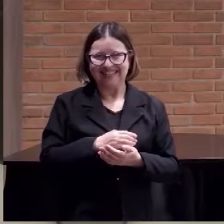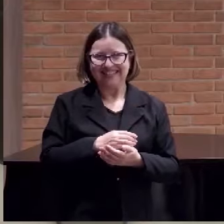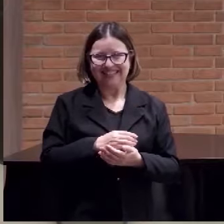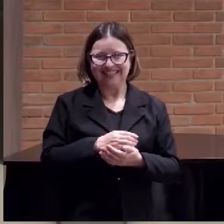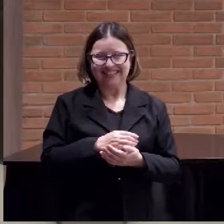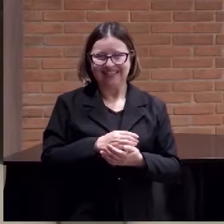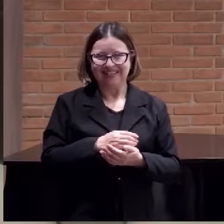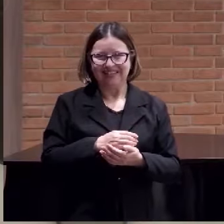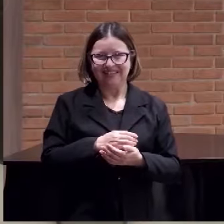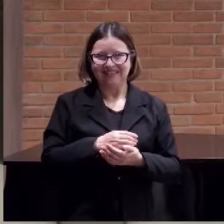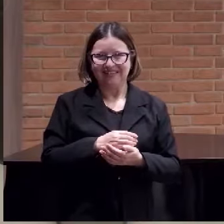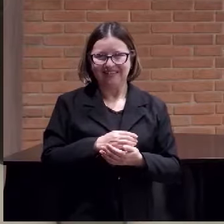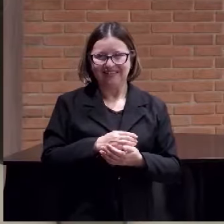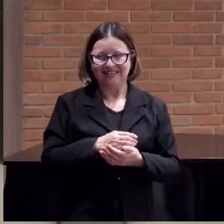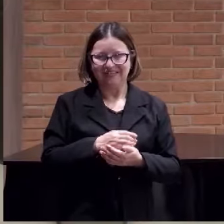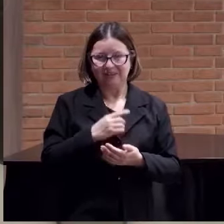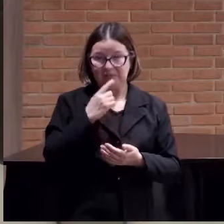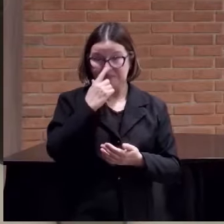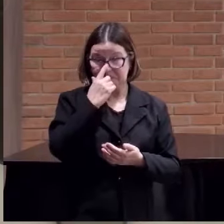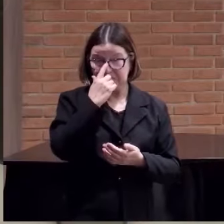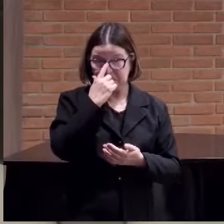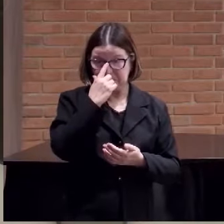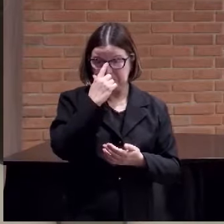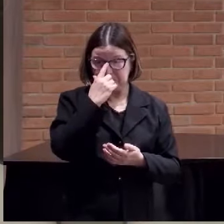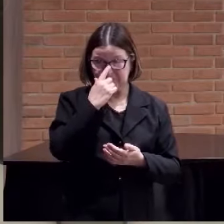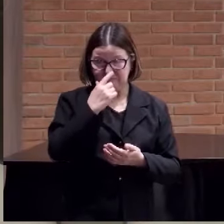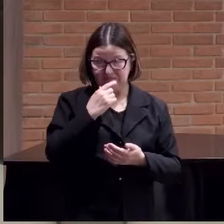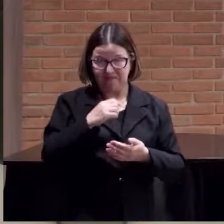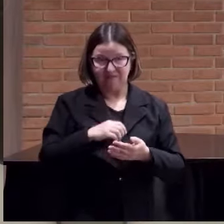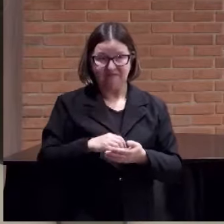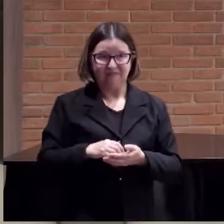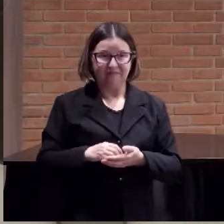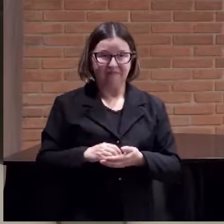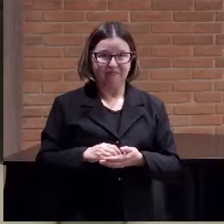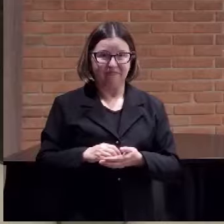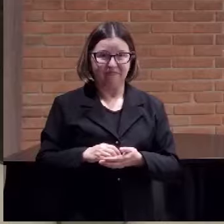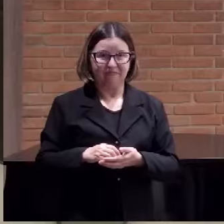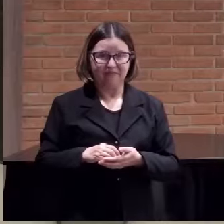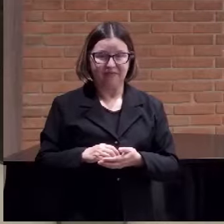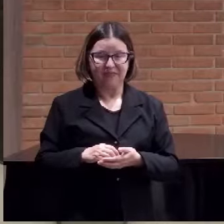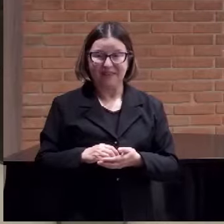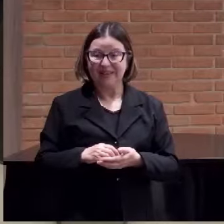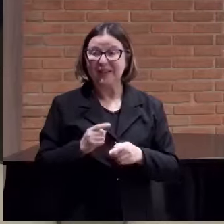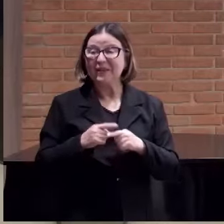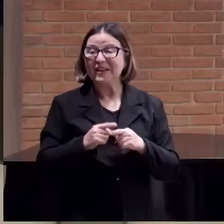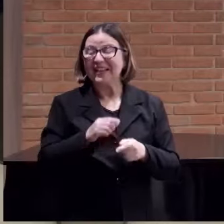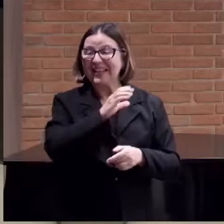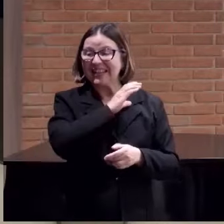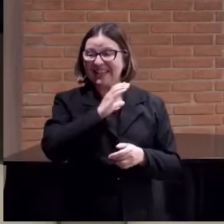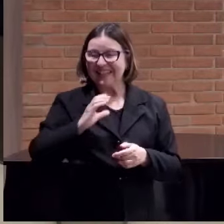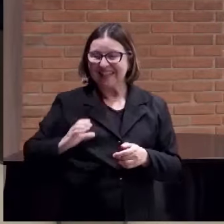nem tem dever, nem interesse, porque